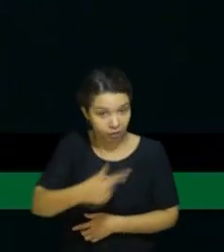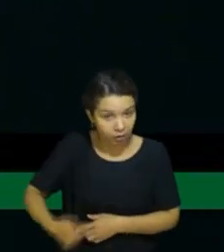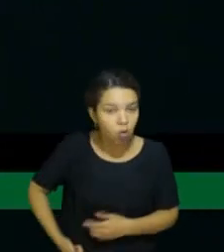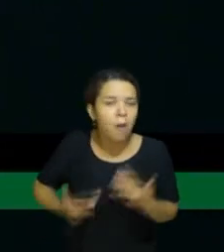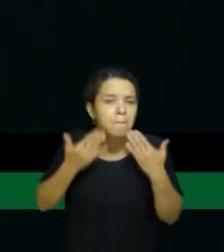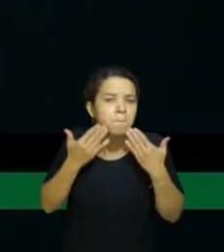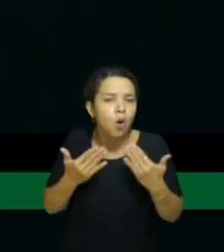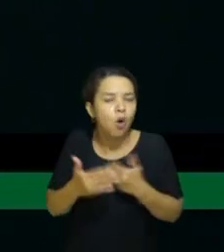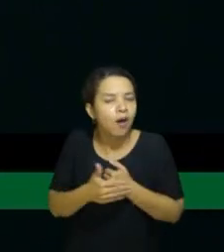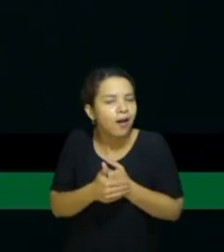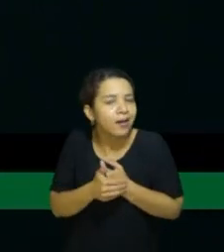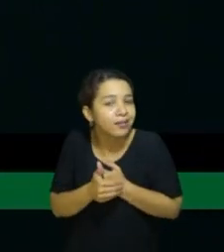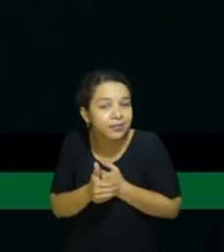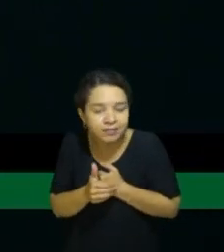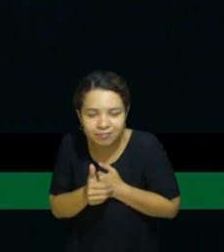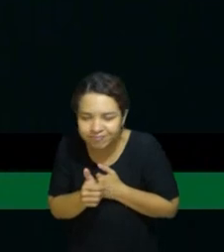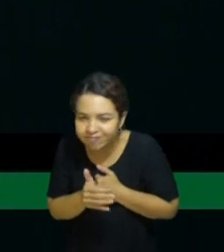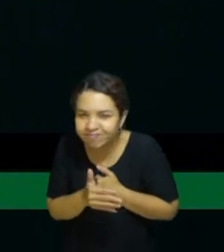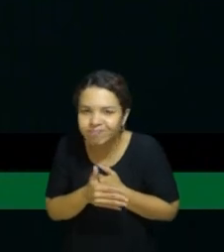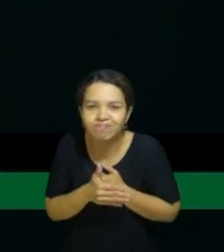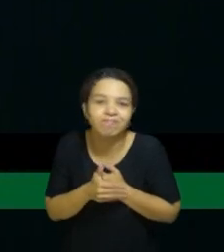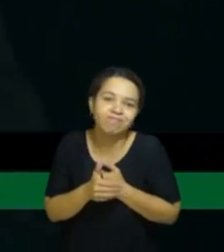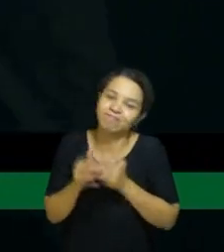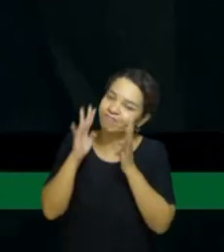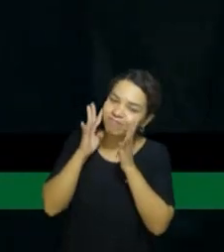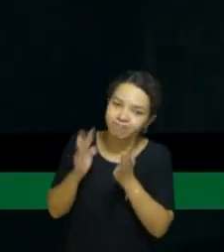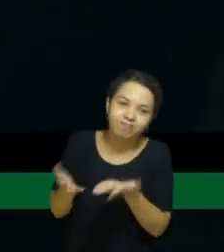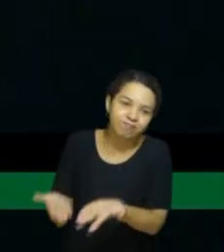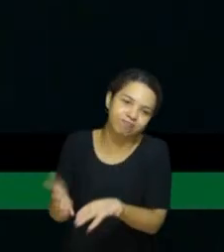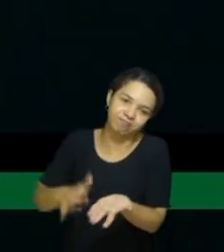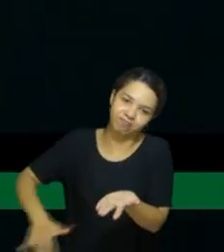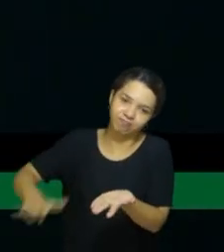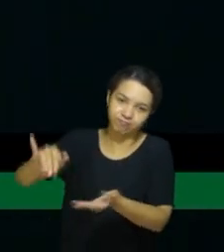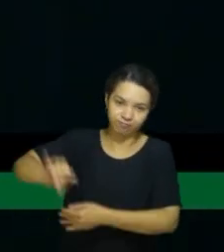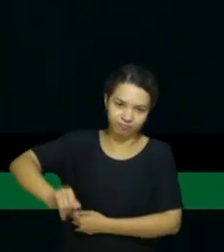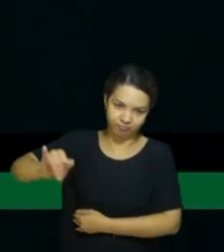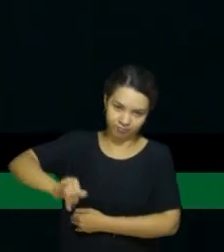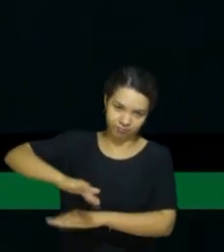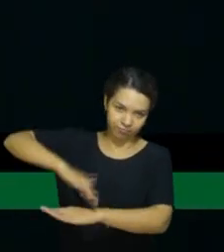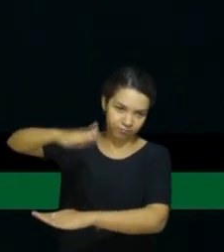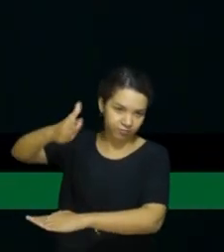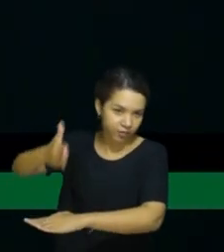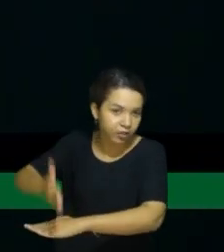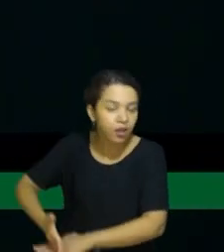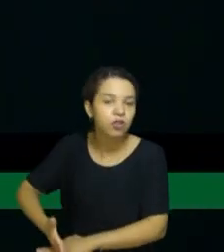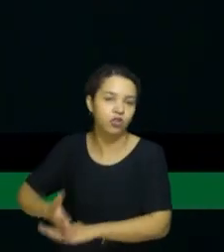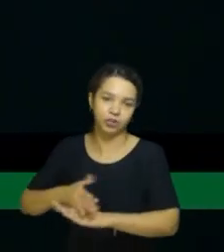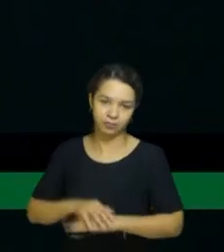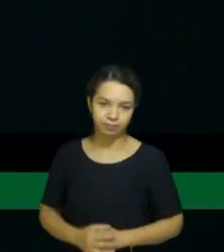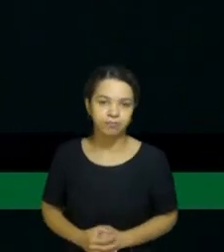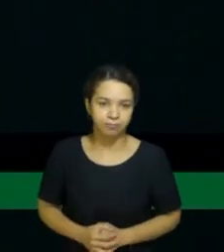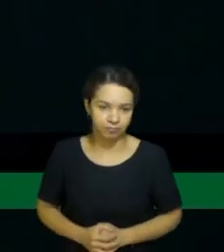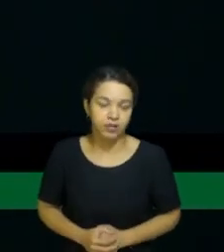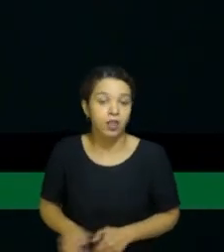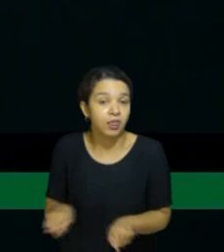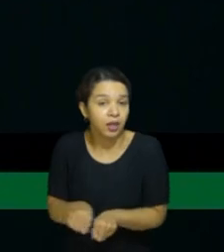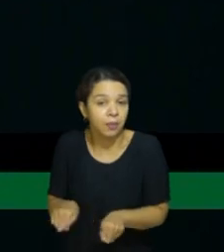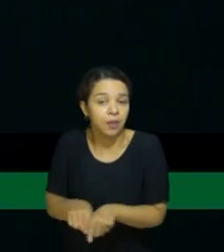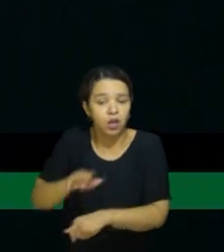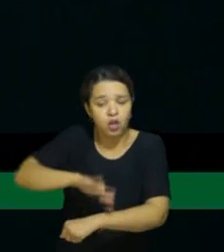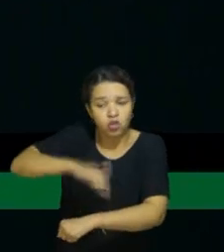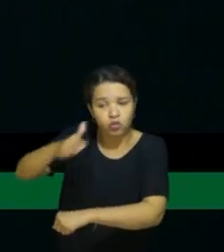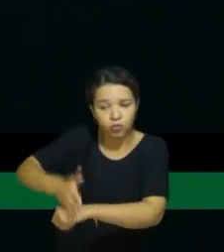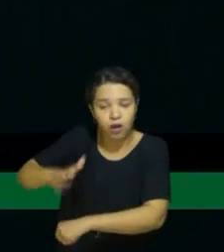carinho ável com o Vale do Itajaí com a região e eh do Vale europeu e